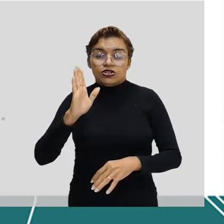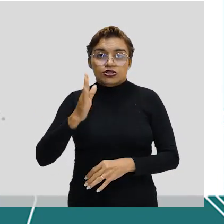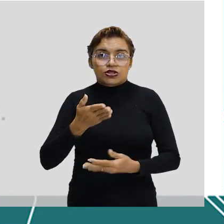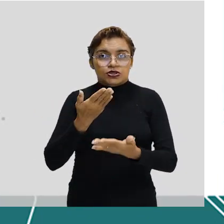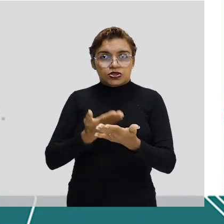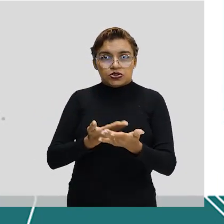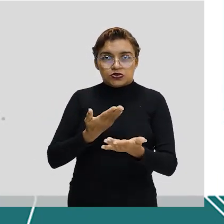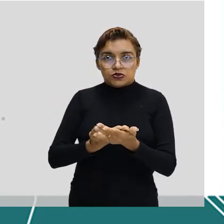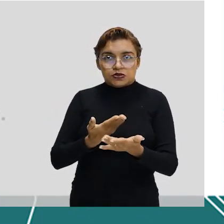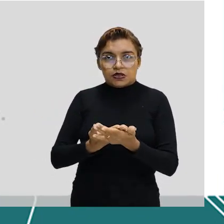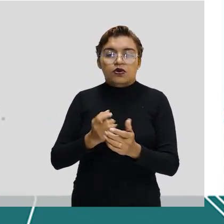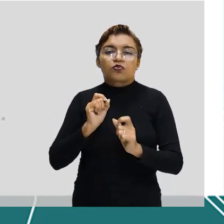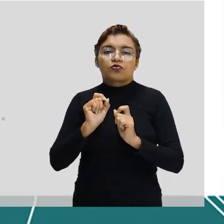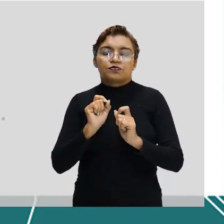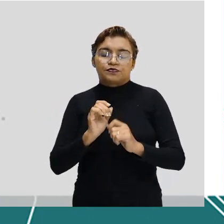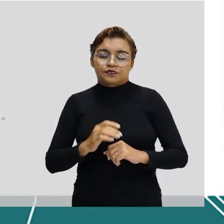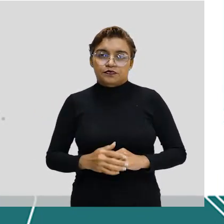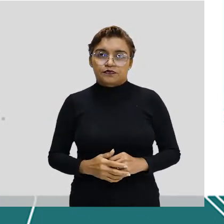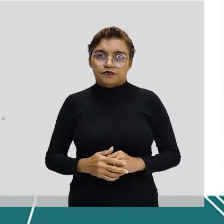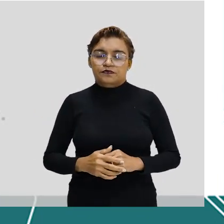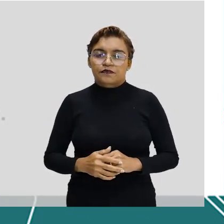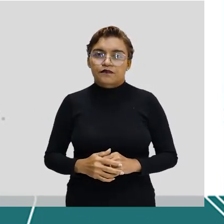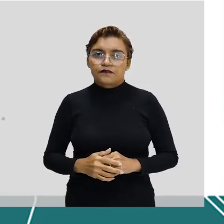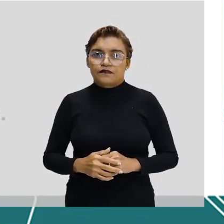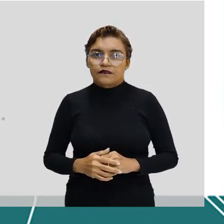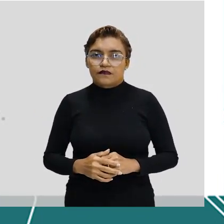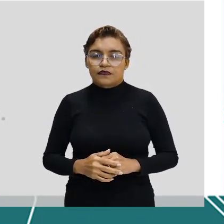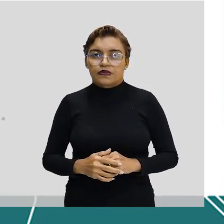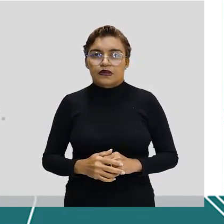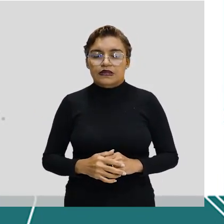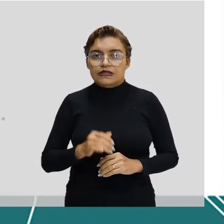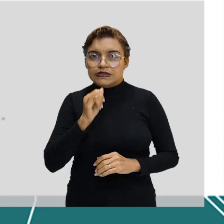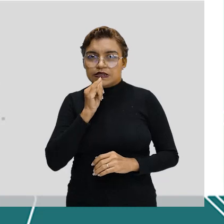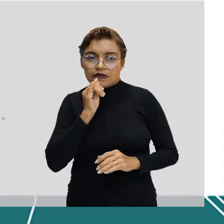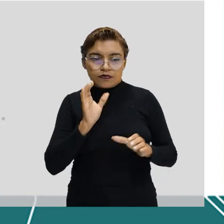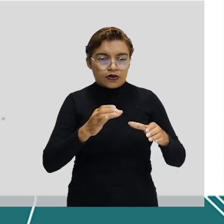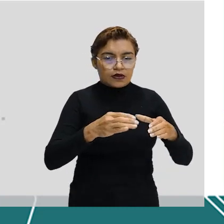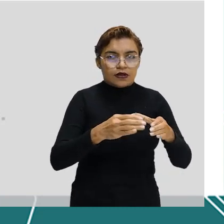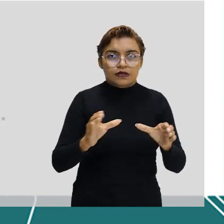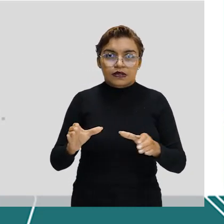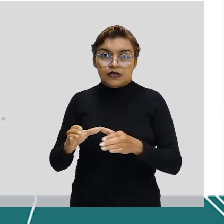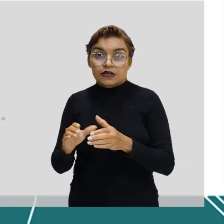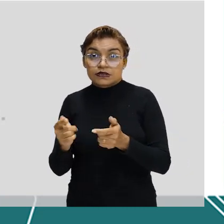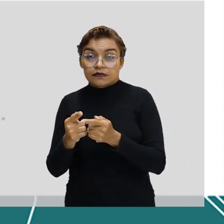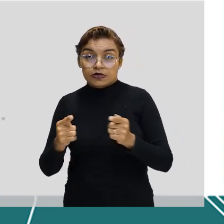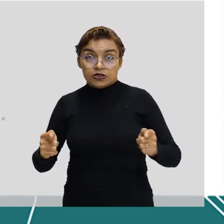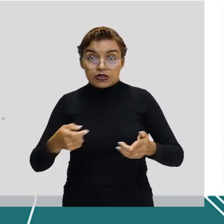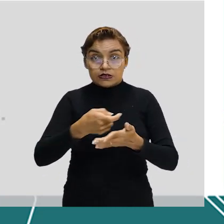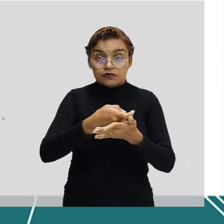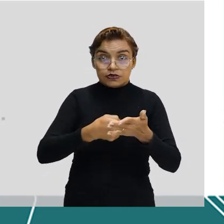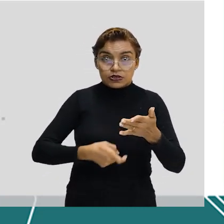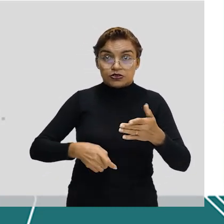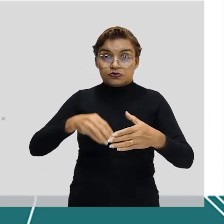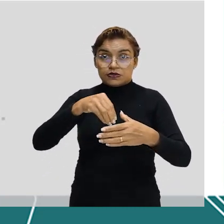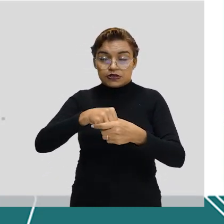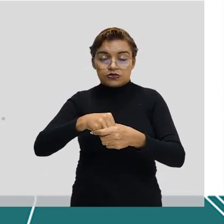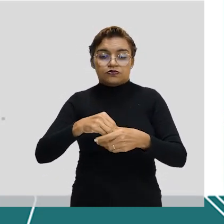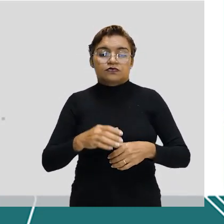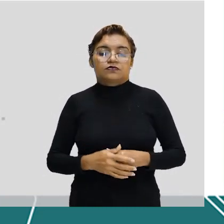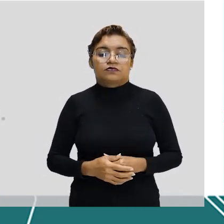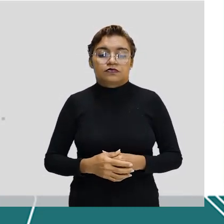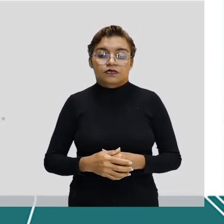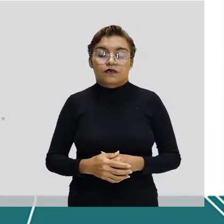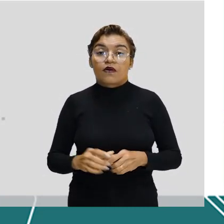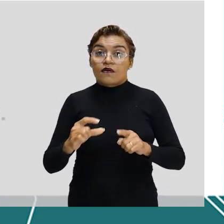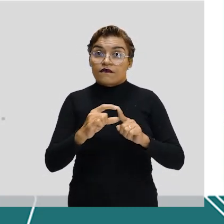sintática é aquela função de cada classe gramatical dentro de um texto. Né? Essas orações coordenadas